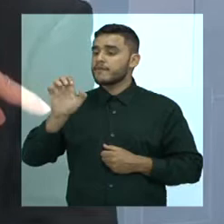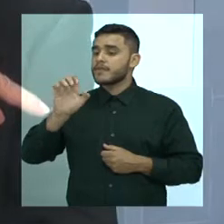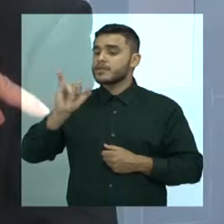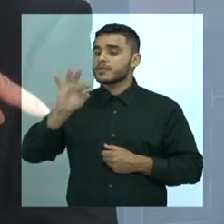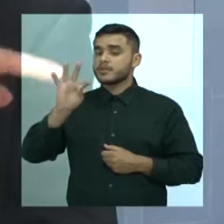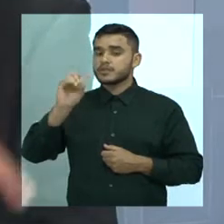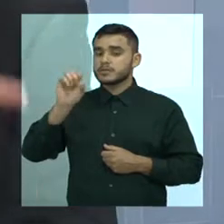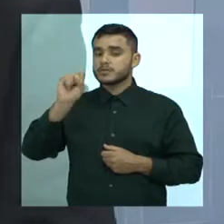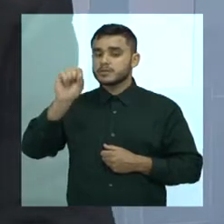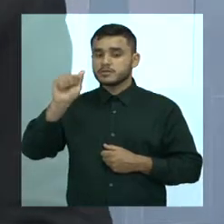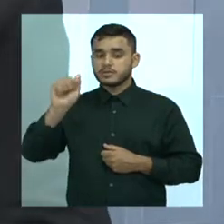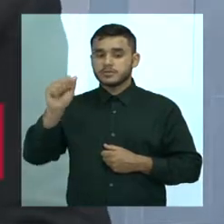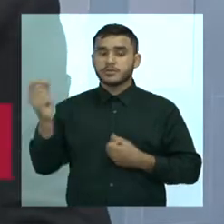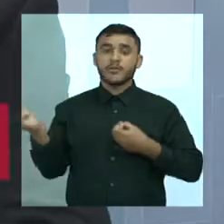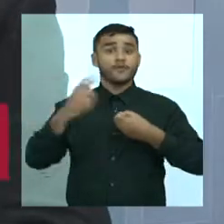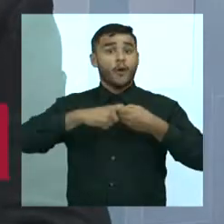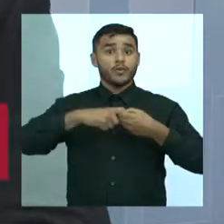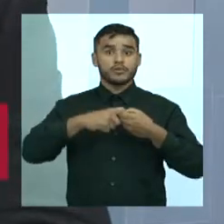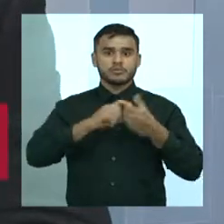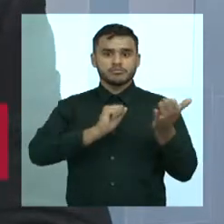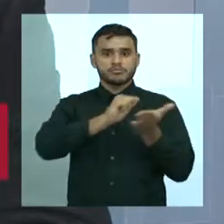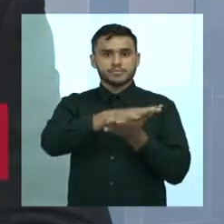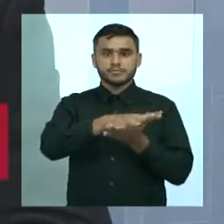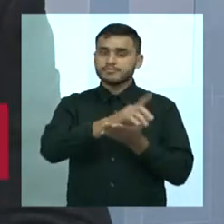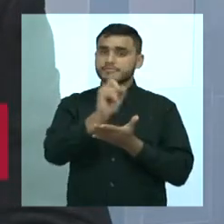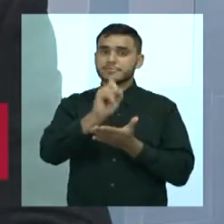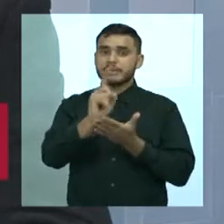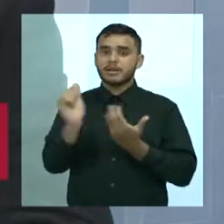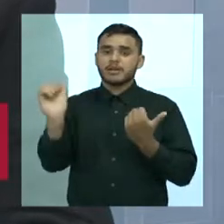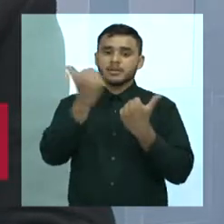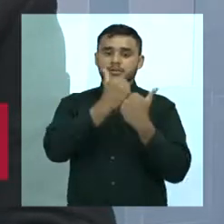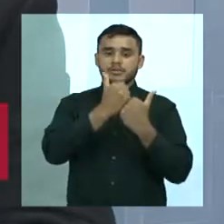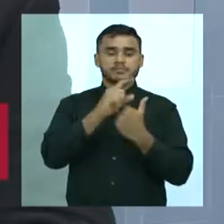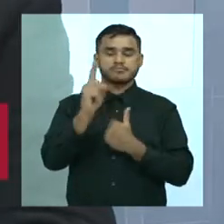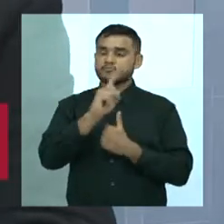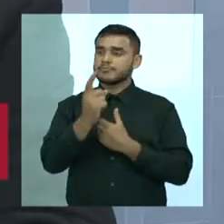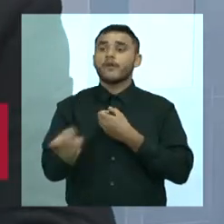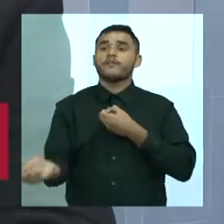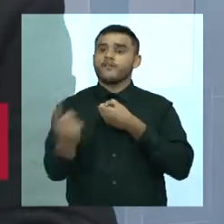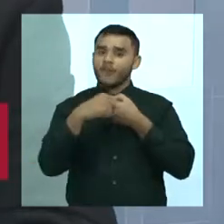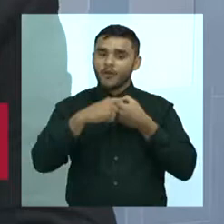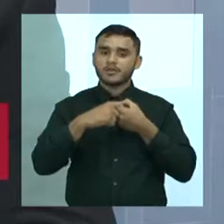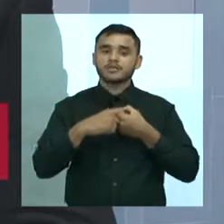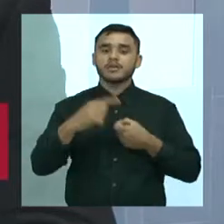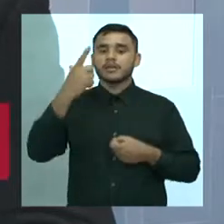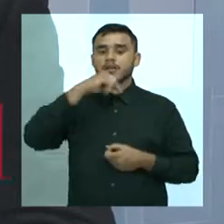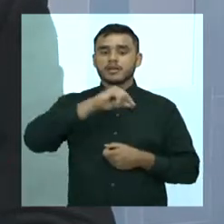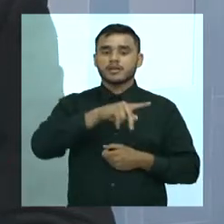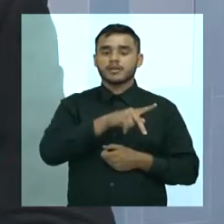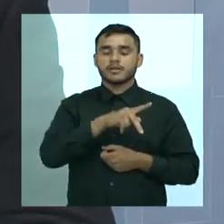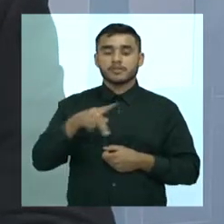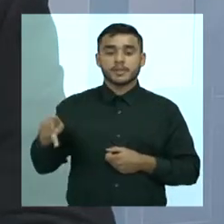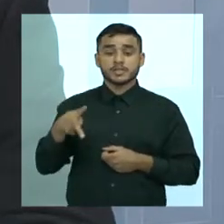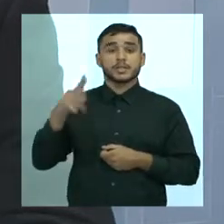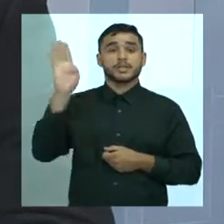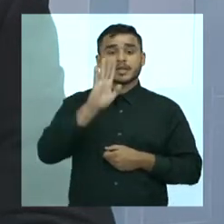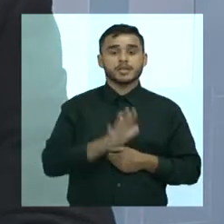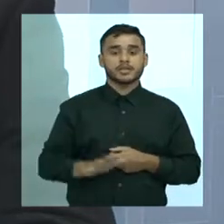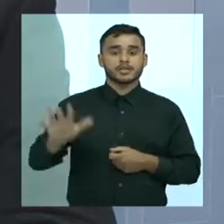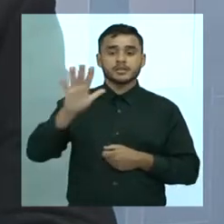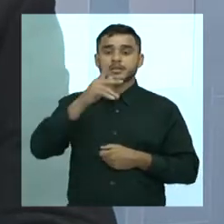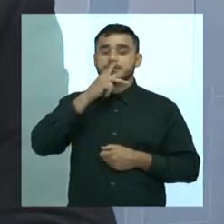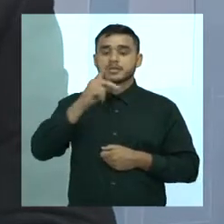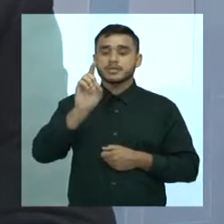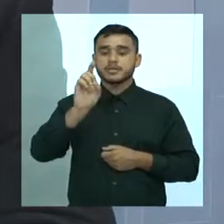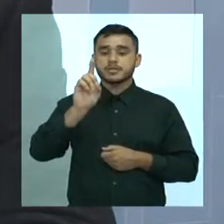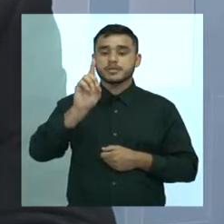presidente destituído, retornou ao comando do partido pela mão do presidente nacional do DEM,